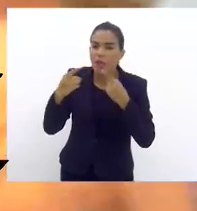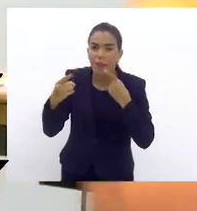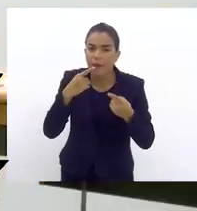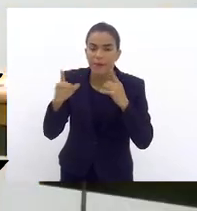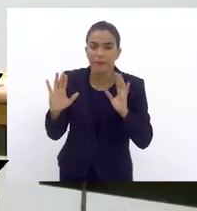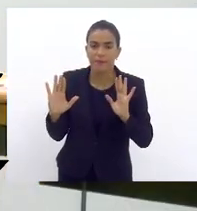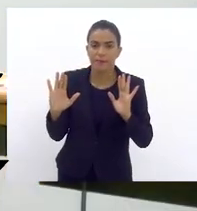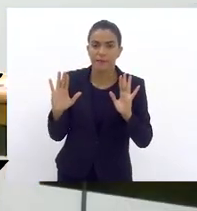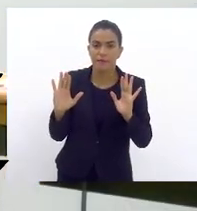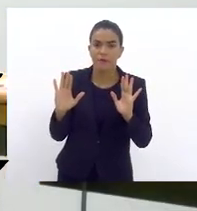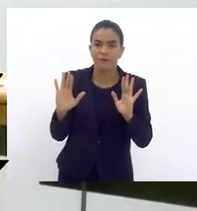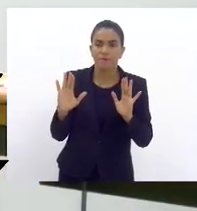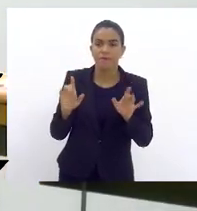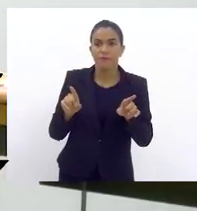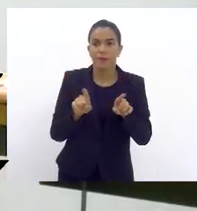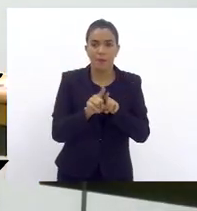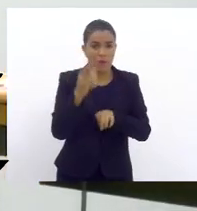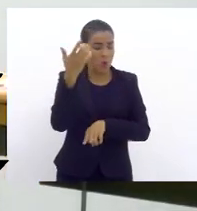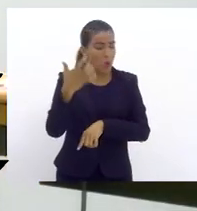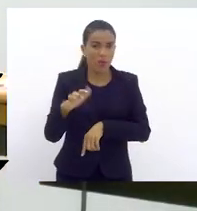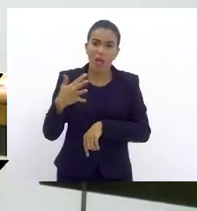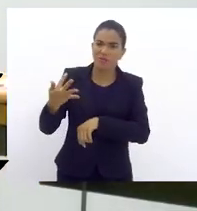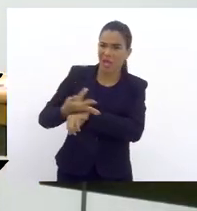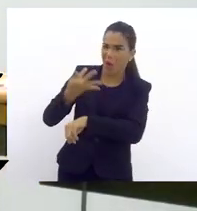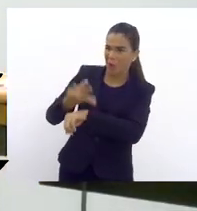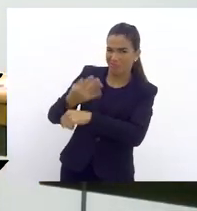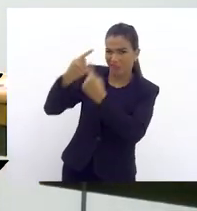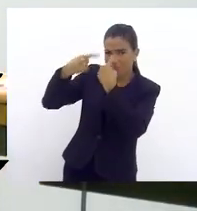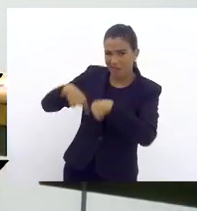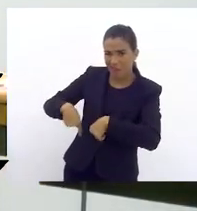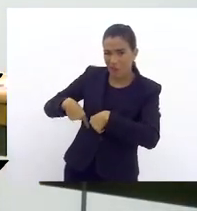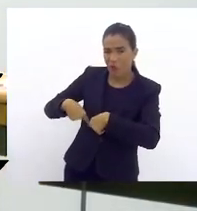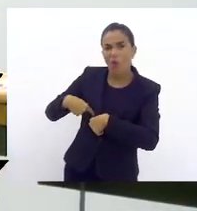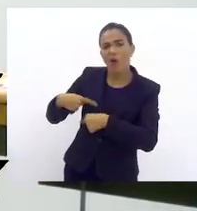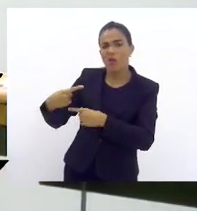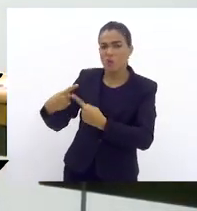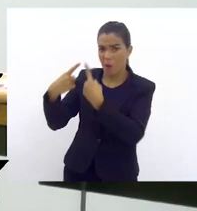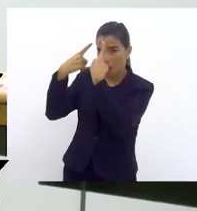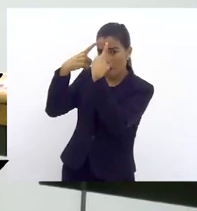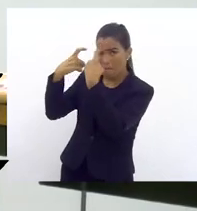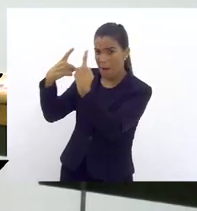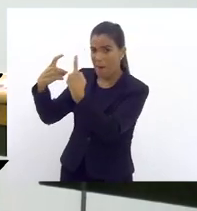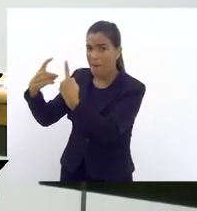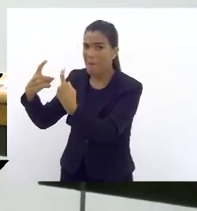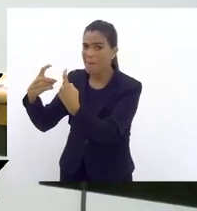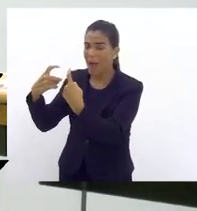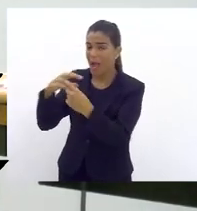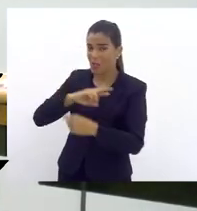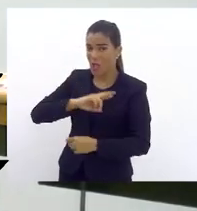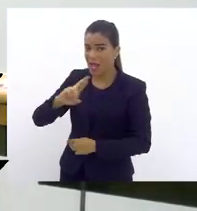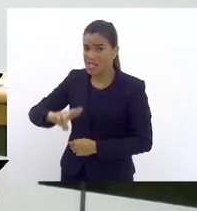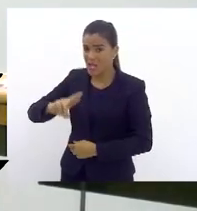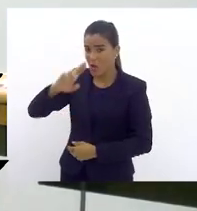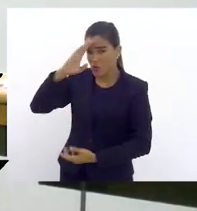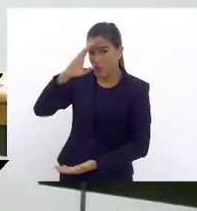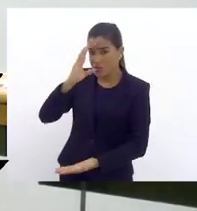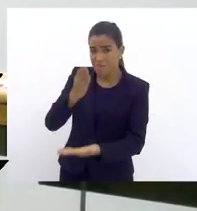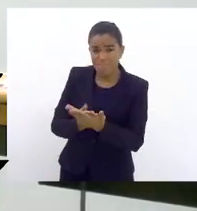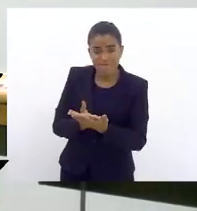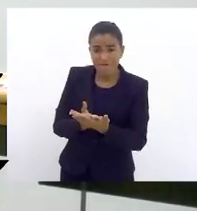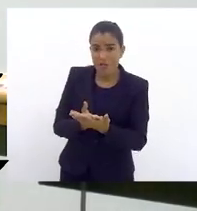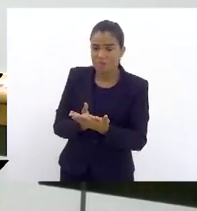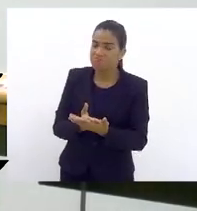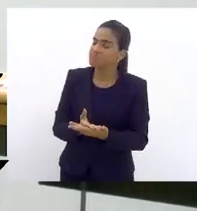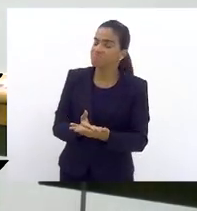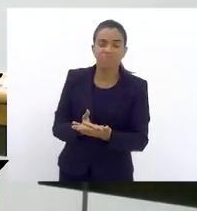além de não querermos ser tolerado quando agridem a nossa religião nosso credo isso